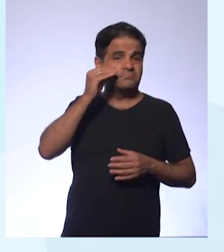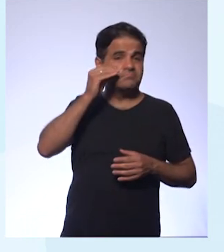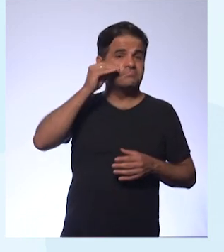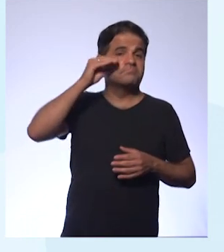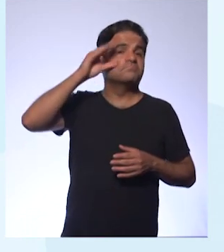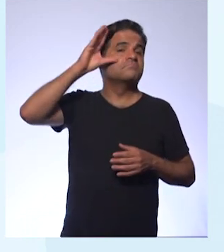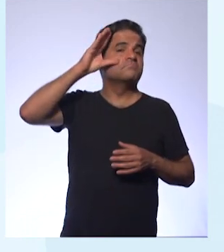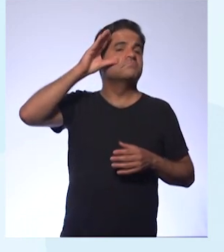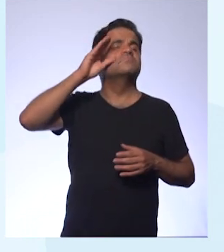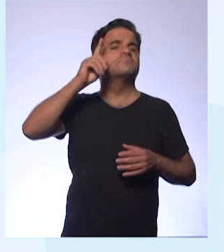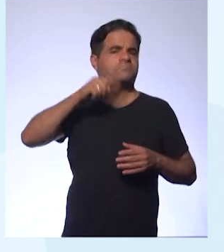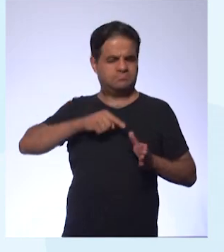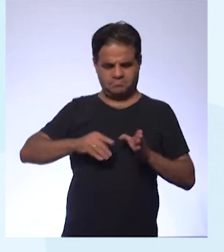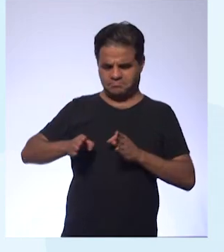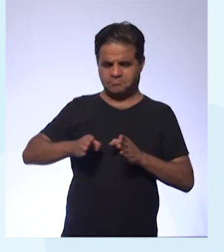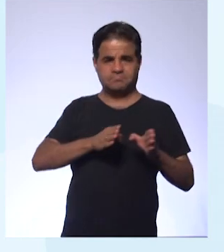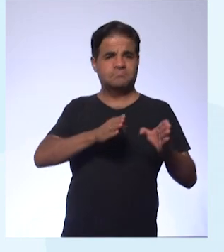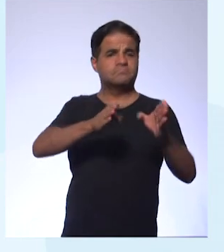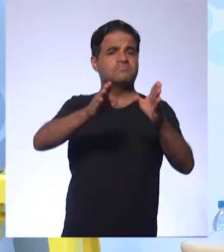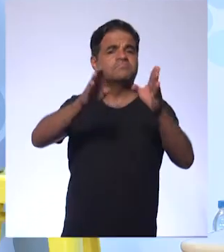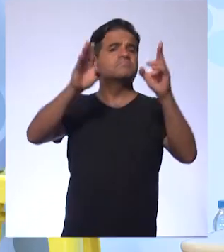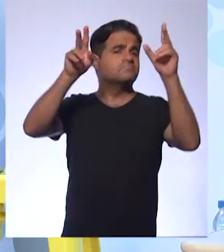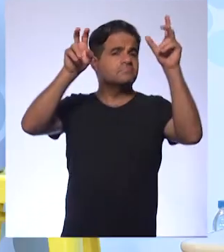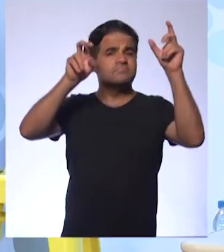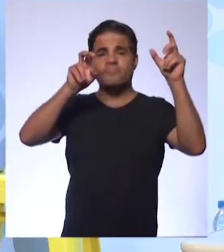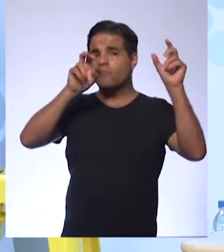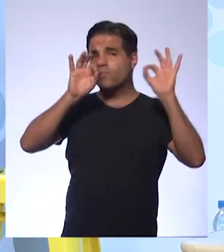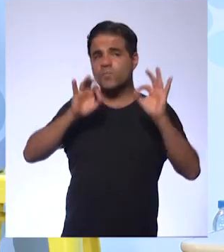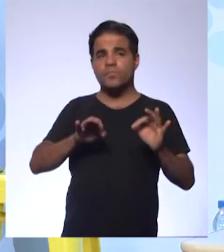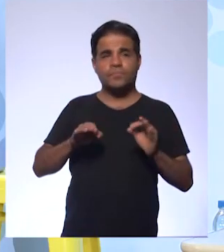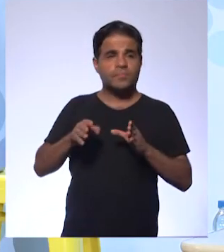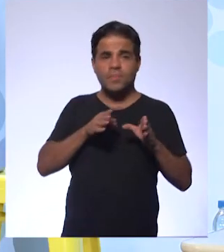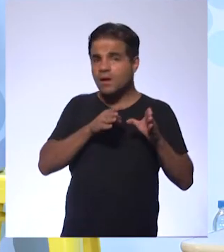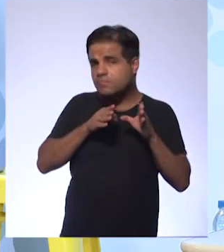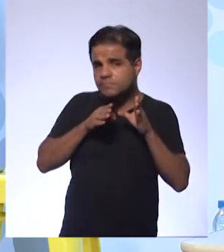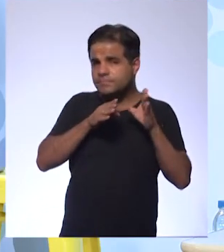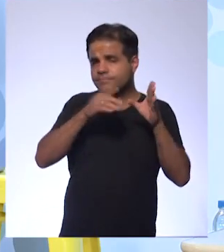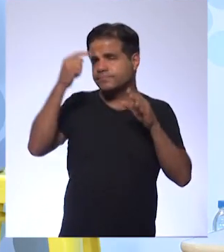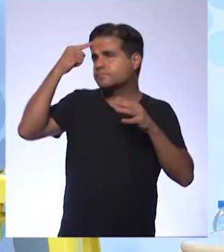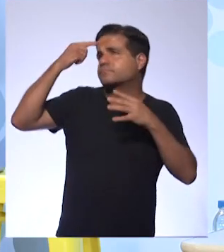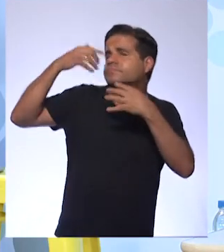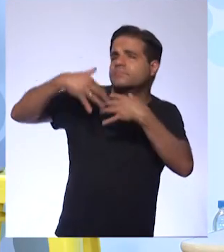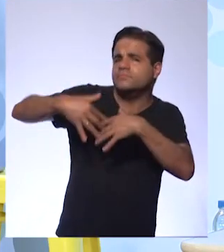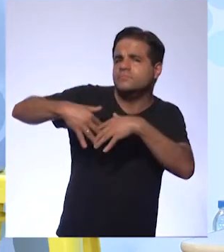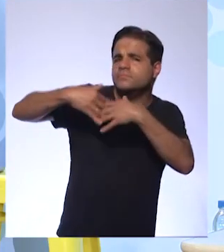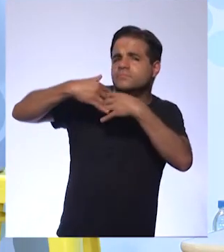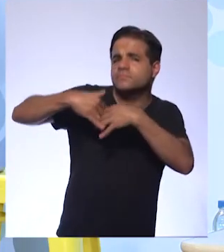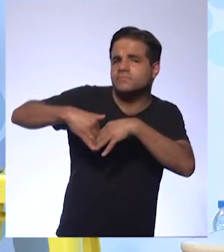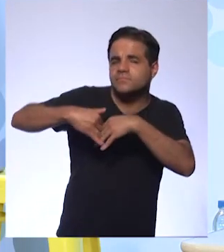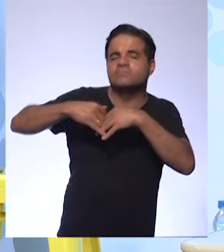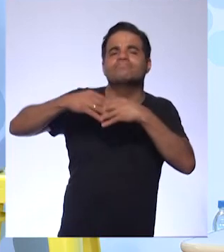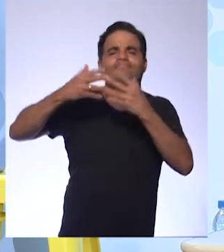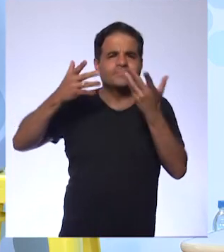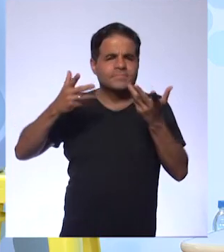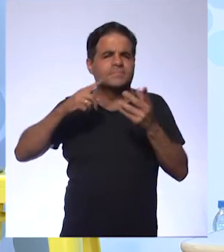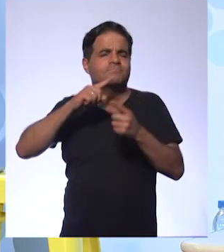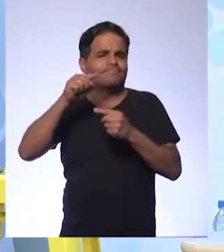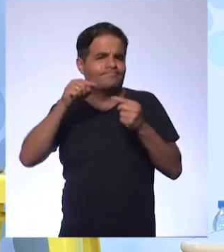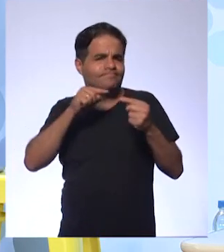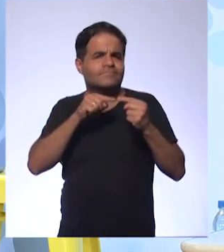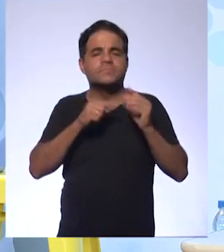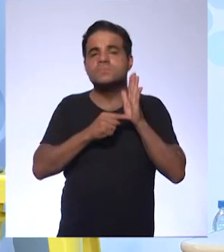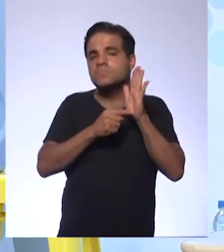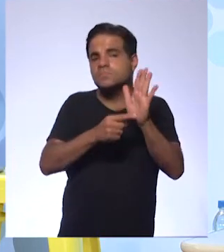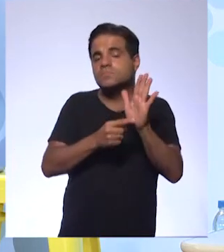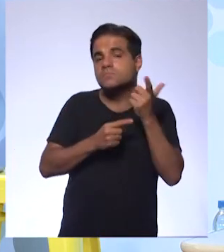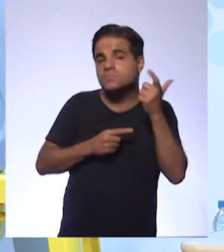é o caminho, a razão é o caminho, né? Meio que nessa intenção de mostrar um